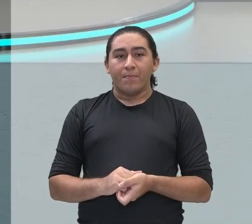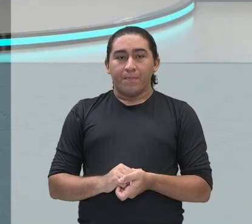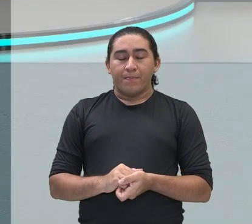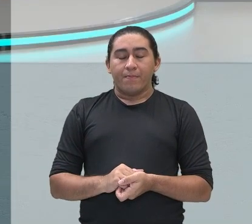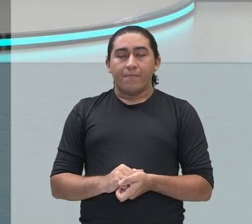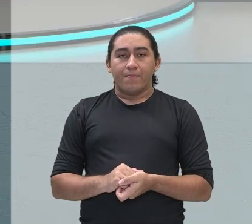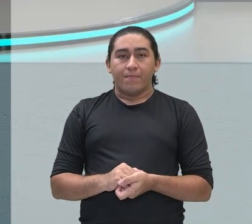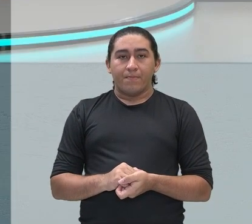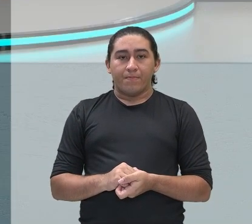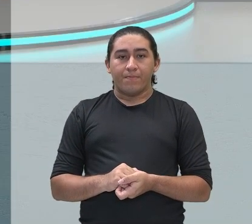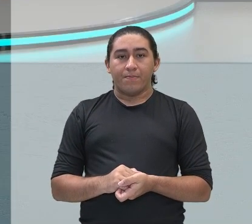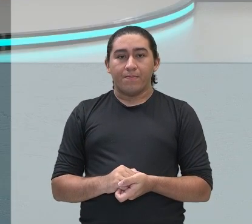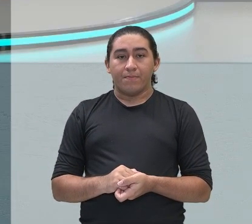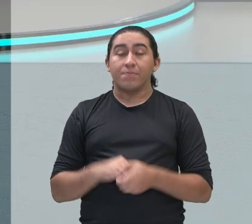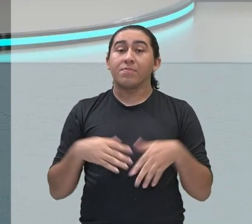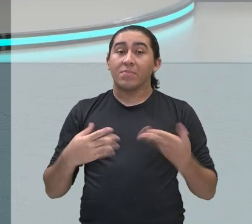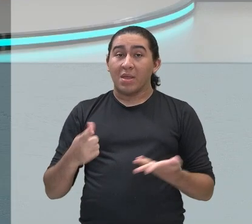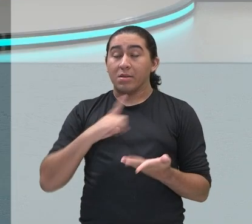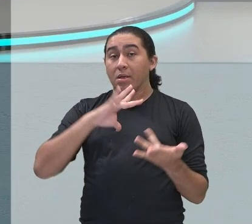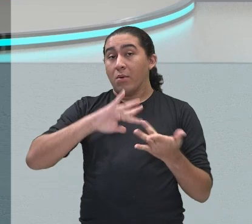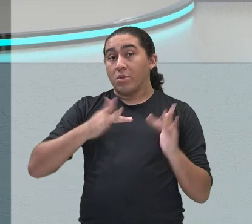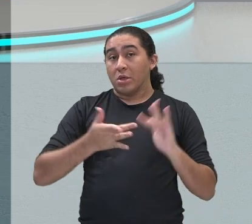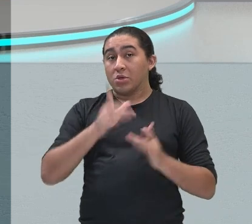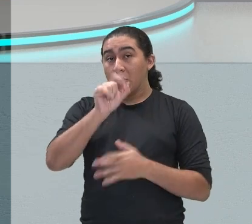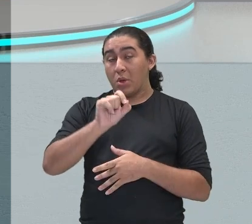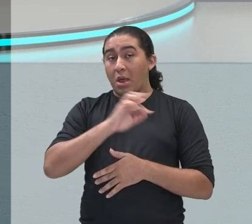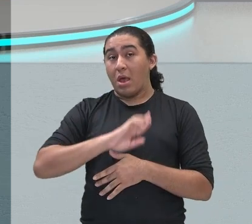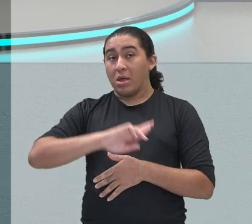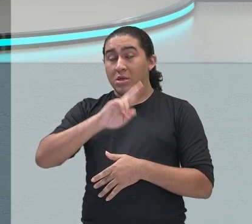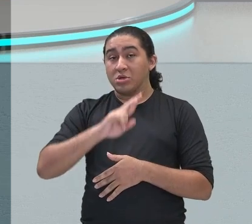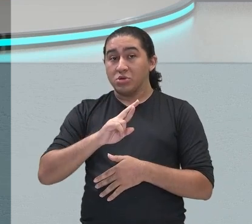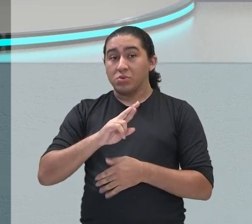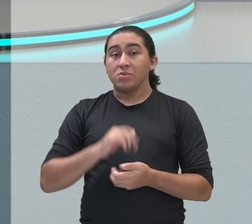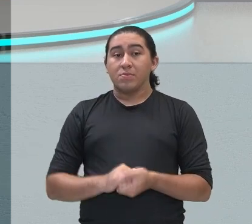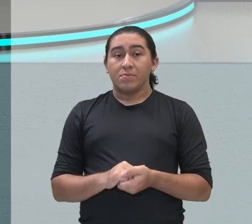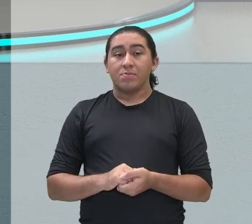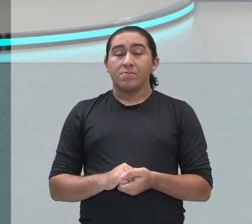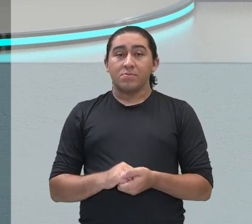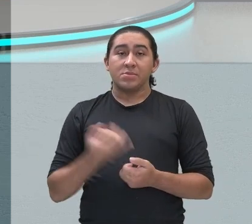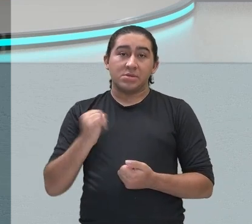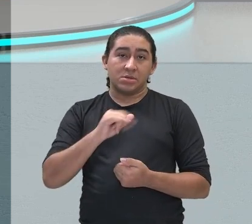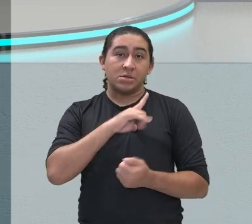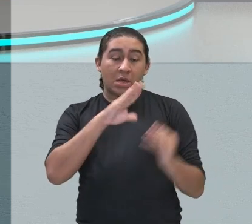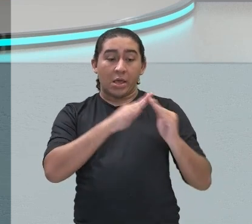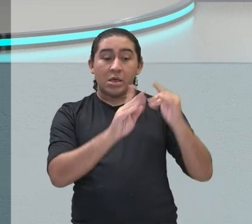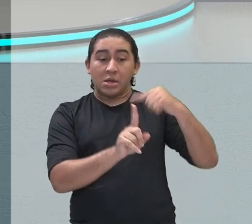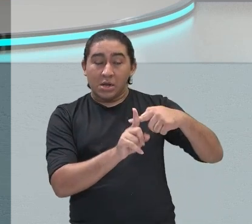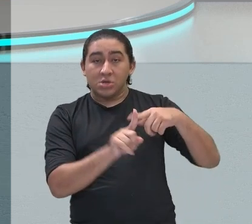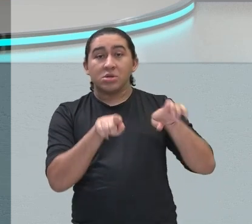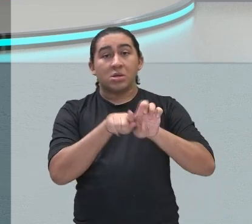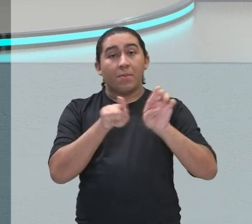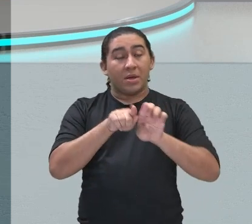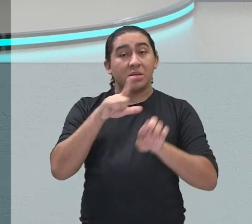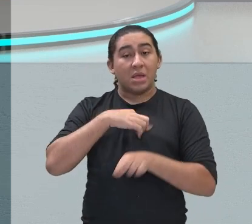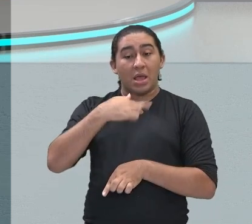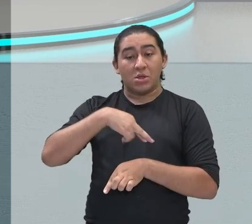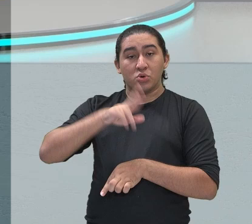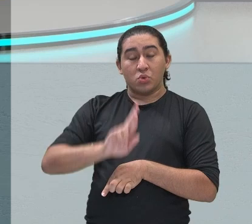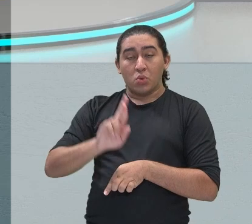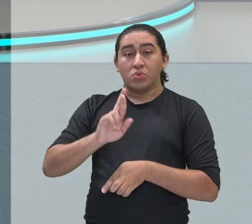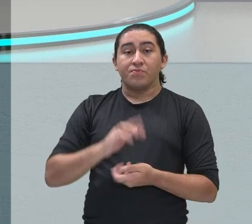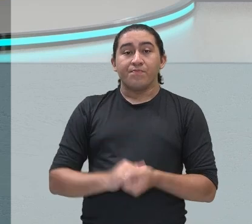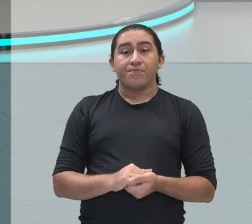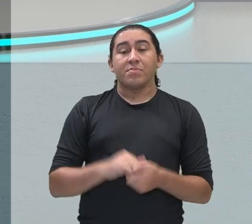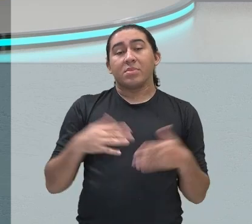vocês veem que tem cunho religioso, né? Então, lógico, onde tem a igreja, tem cunho religioso. E onde tinha